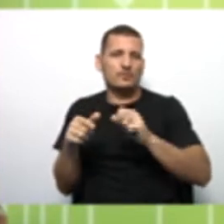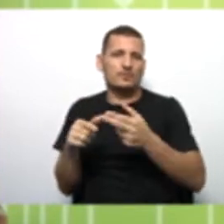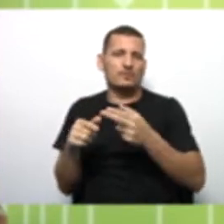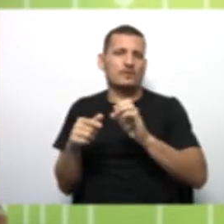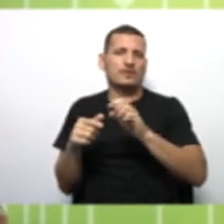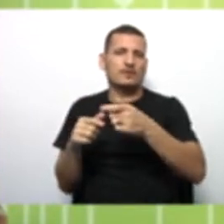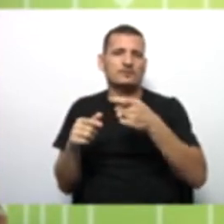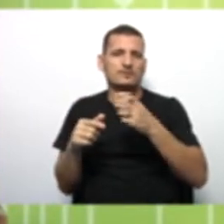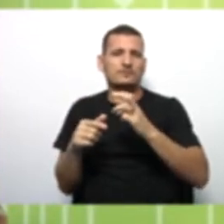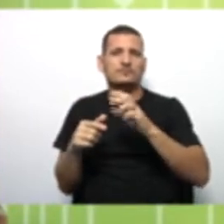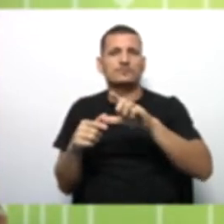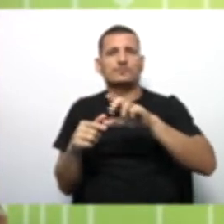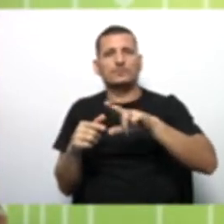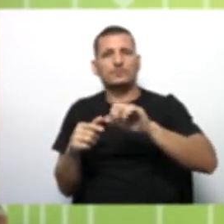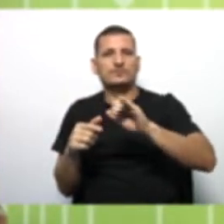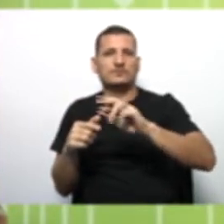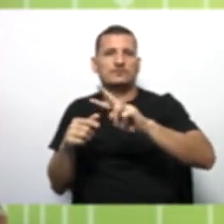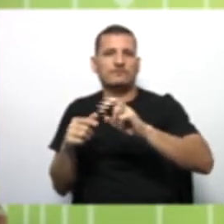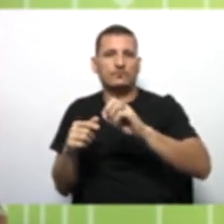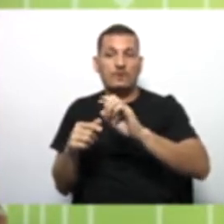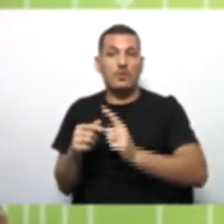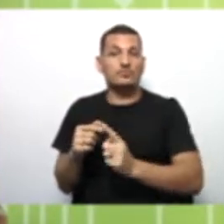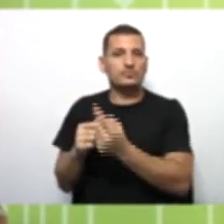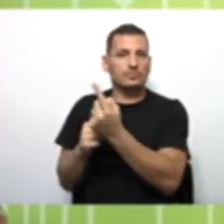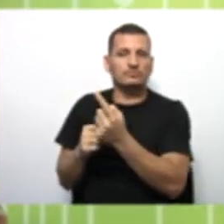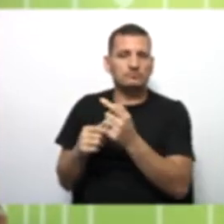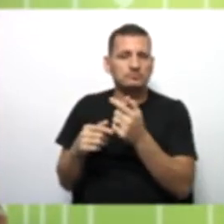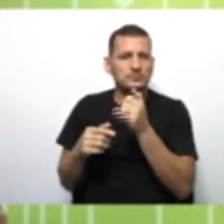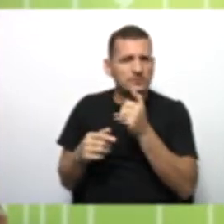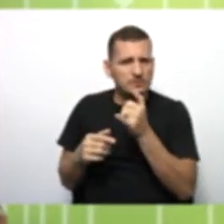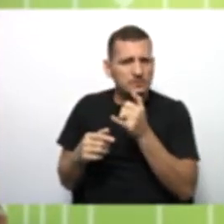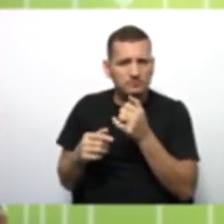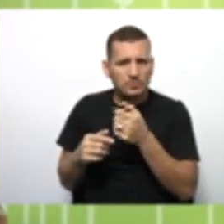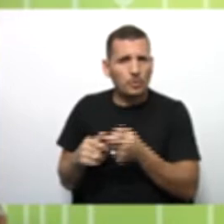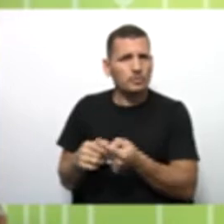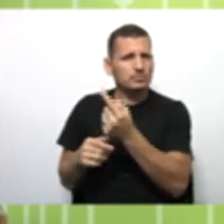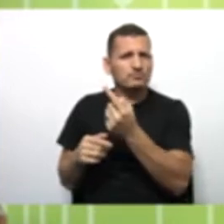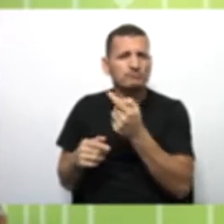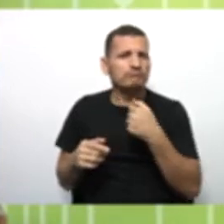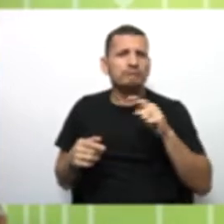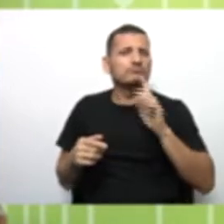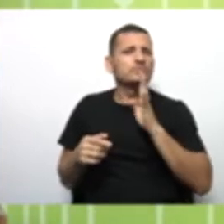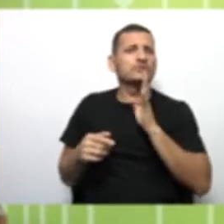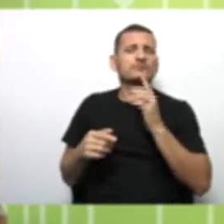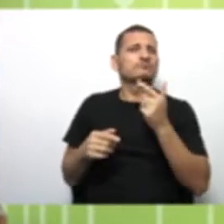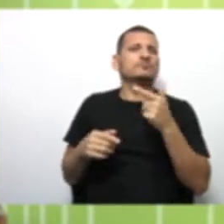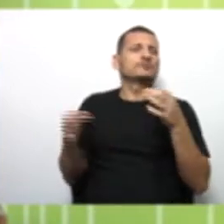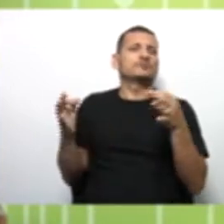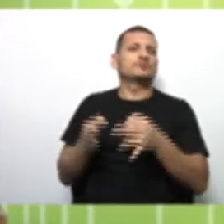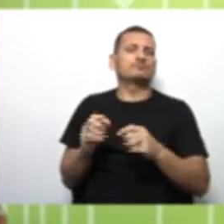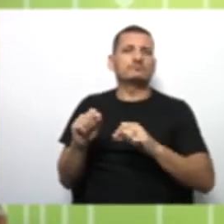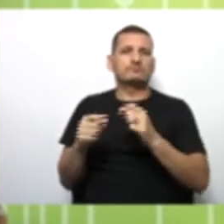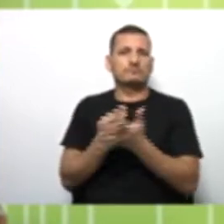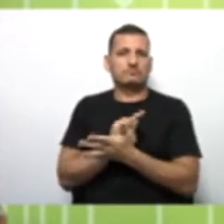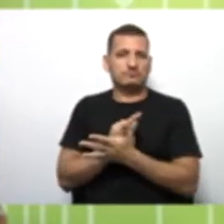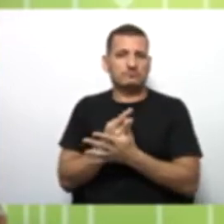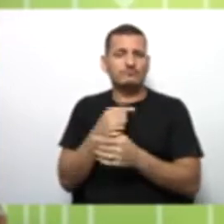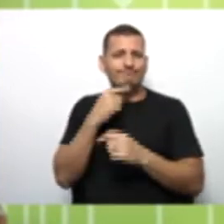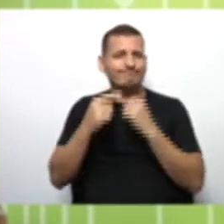gente não tem um conhecimento profundo do que vai acontecer. Então isso aí gera bastantes incertezas, né? E dentro